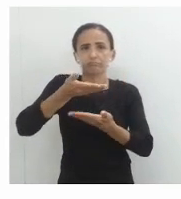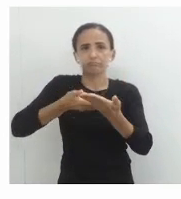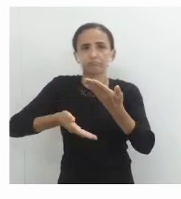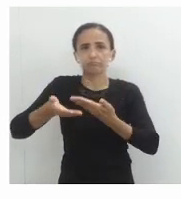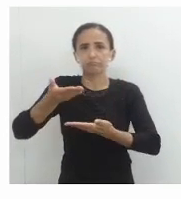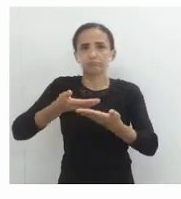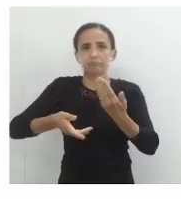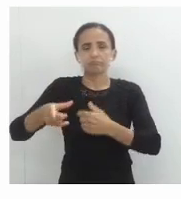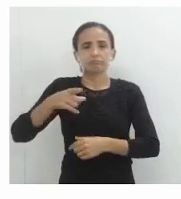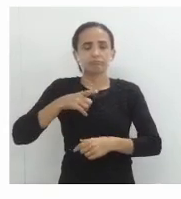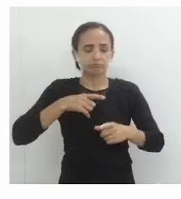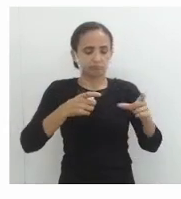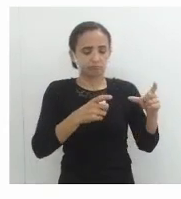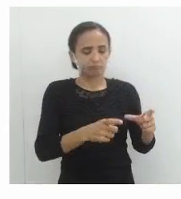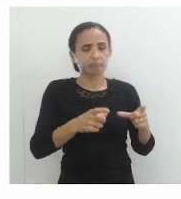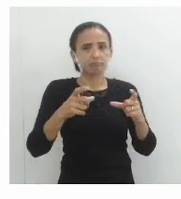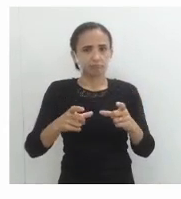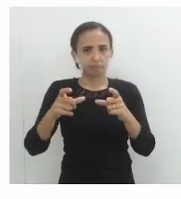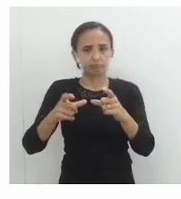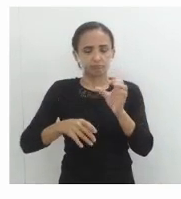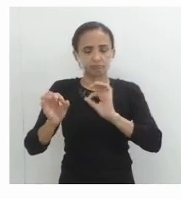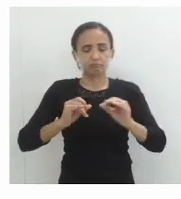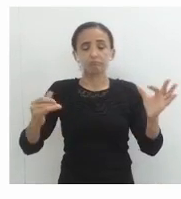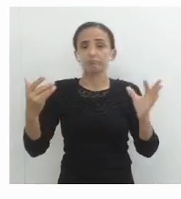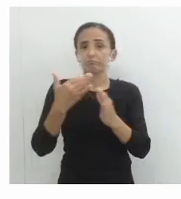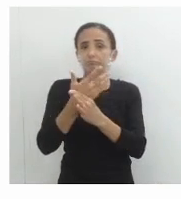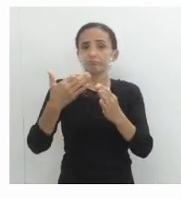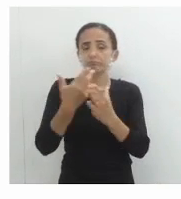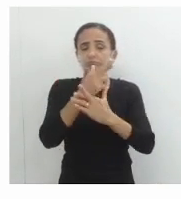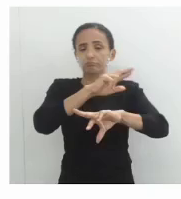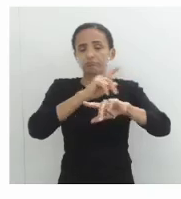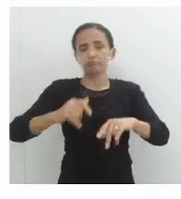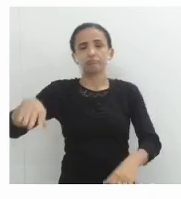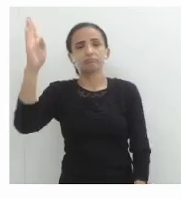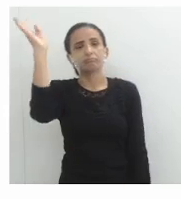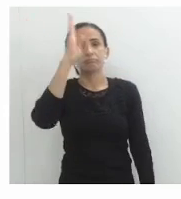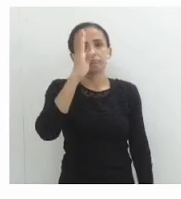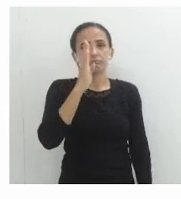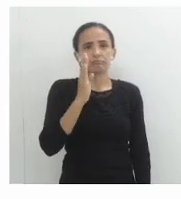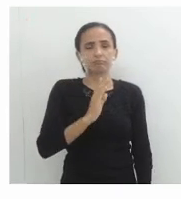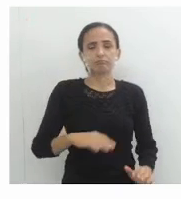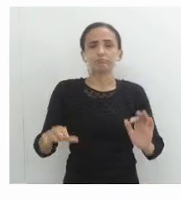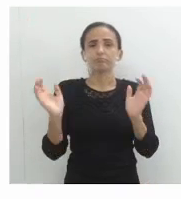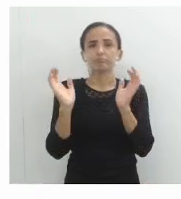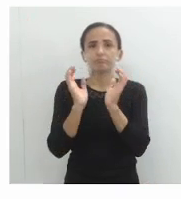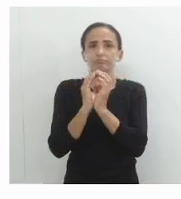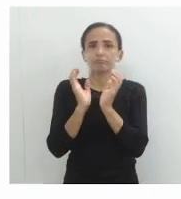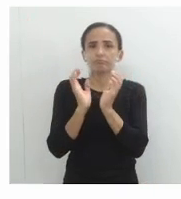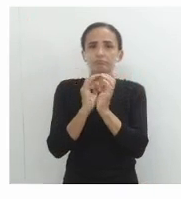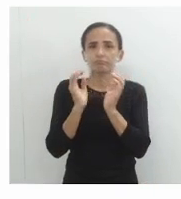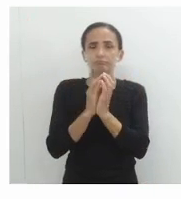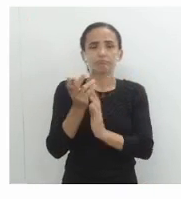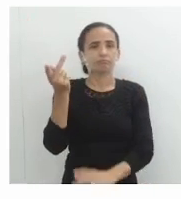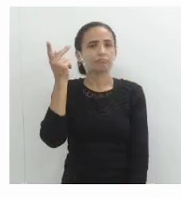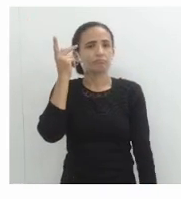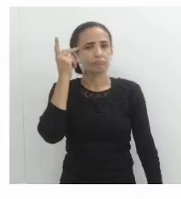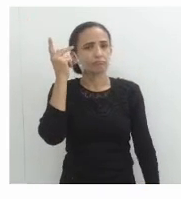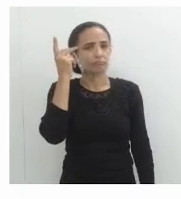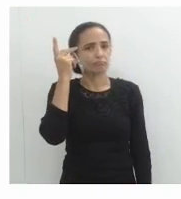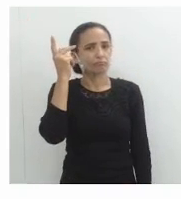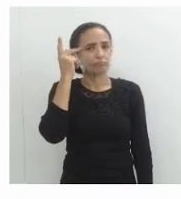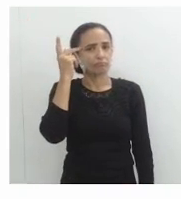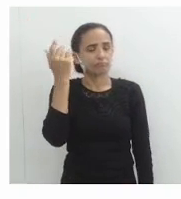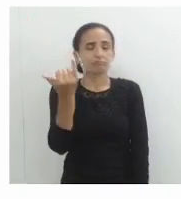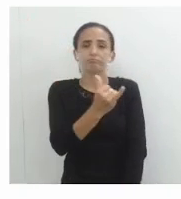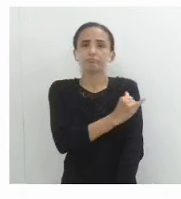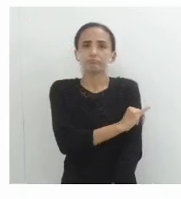tem já franquia em várias cidades do Brasil, né? Temos a Urban Art aqui em Recife, temos em São Paulo, né, temos no Rio de Janeiro,